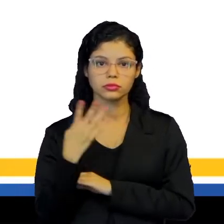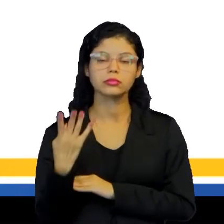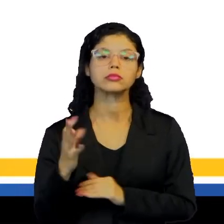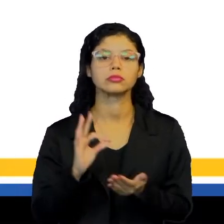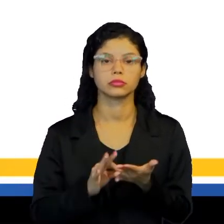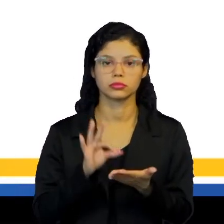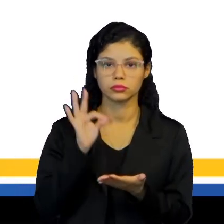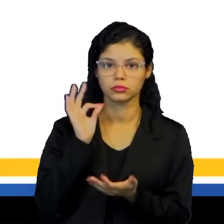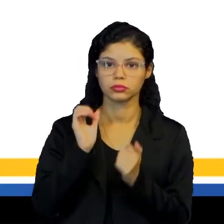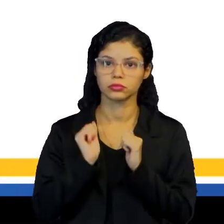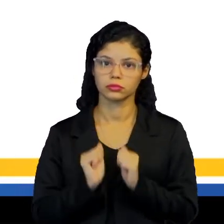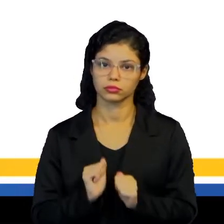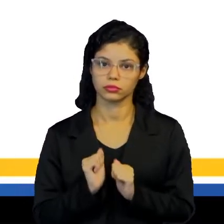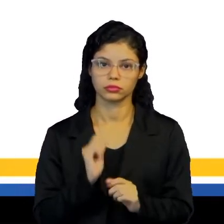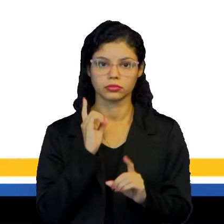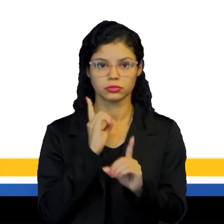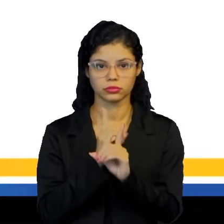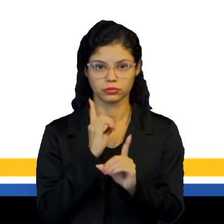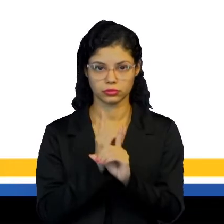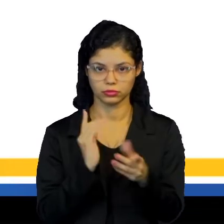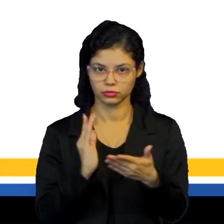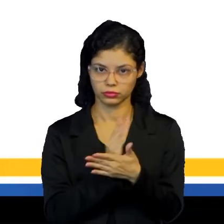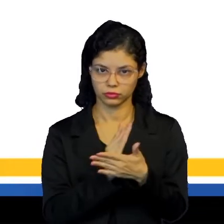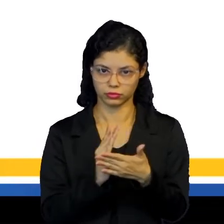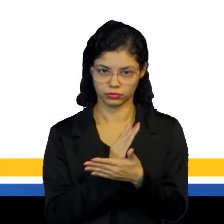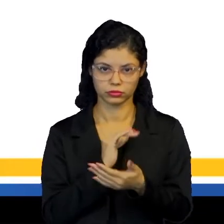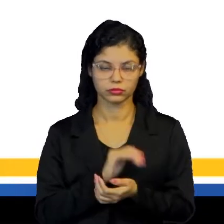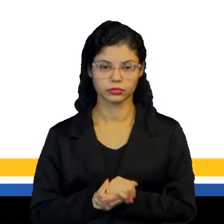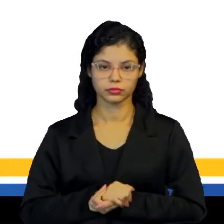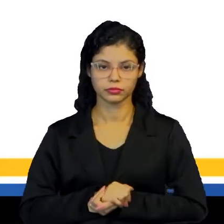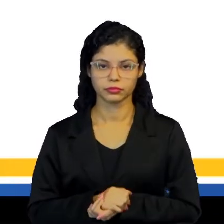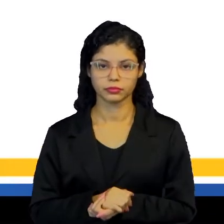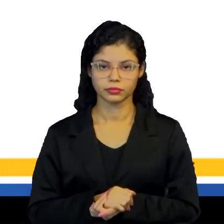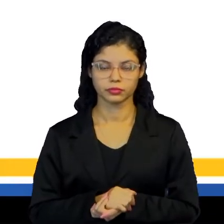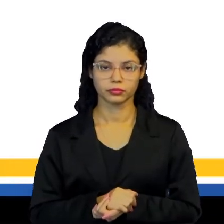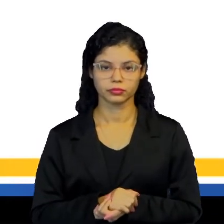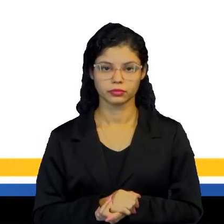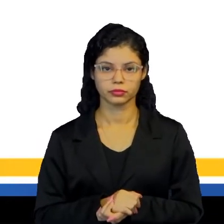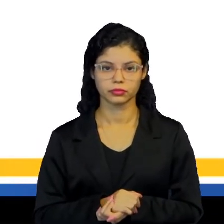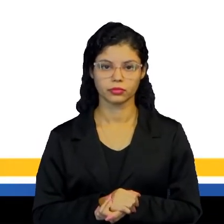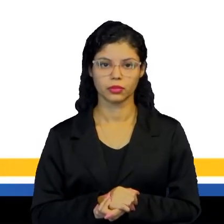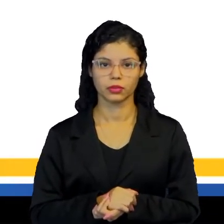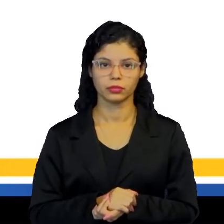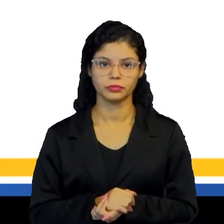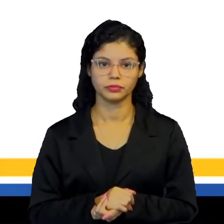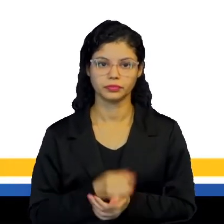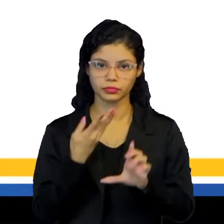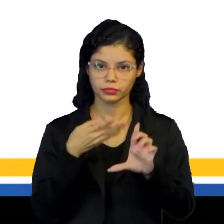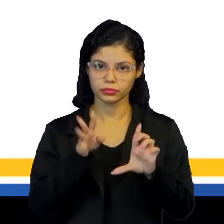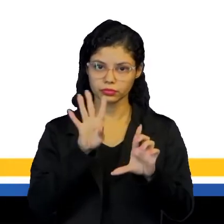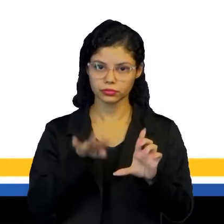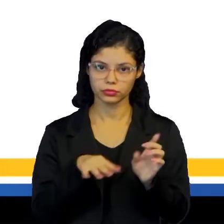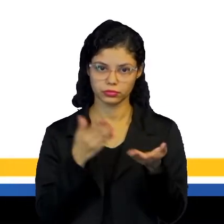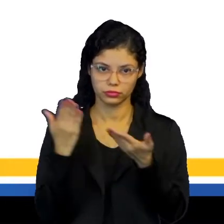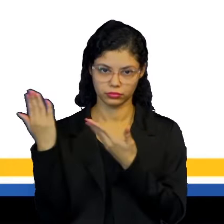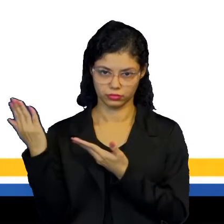quantidade de cafeína de alguns produtos. Então, observe aí que nós temos esse gráfico